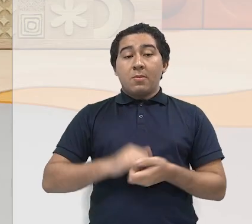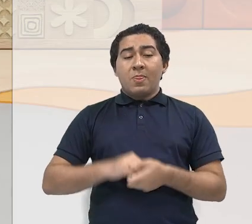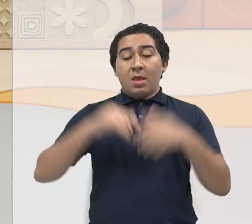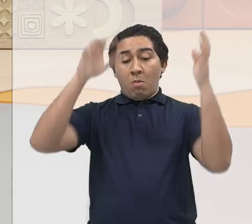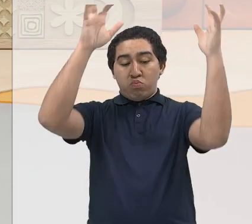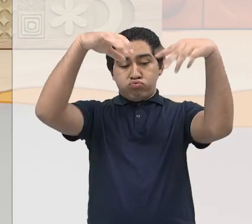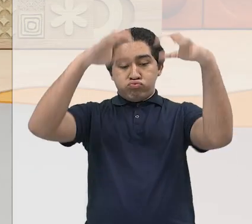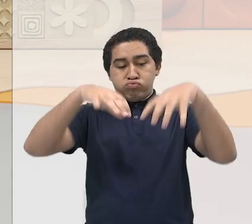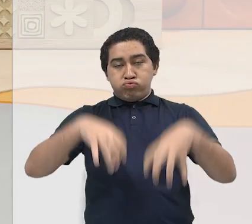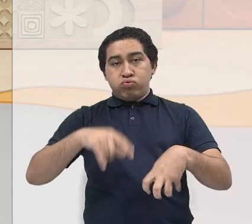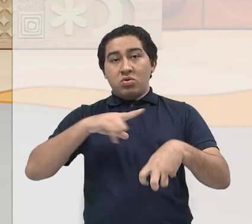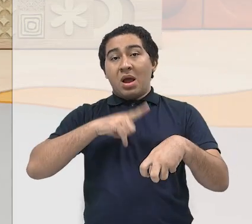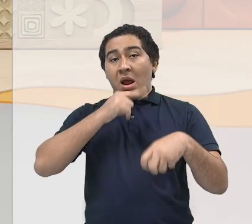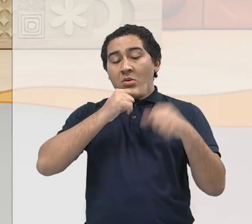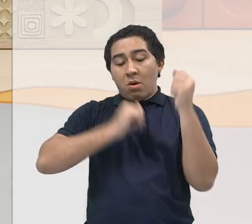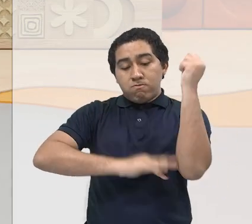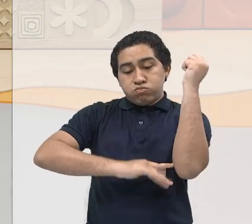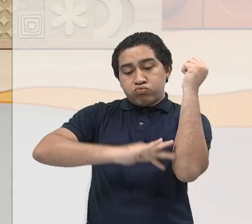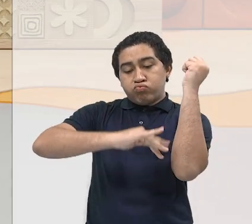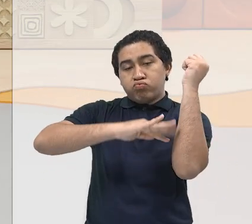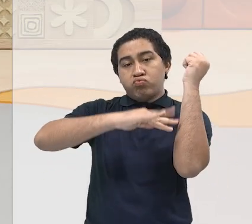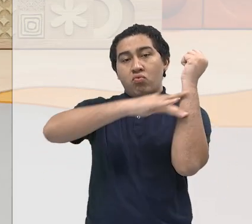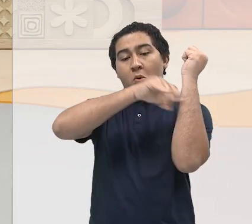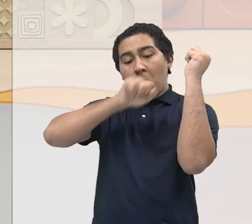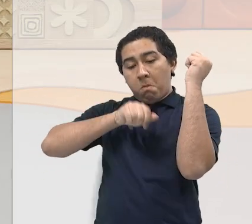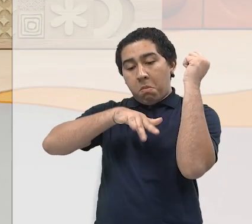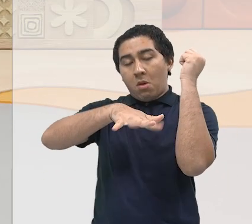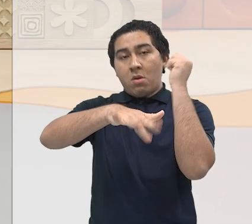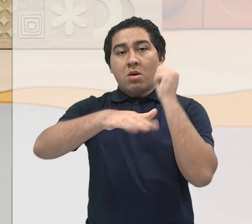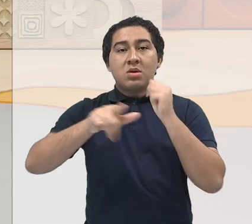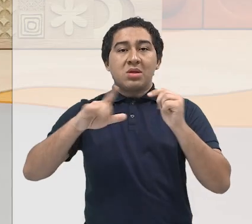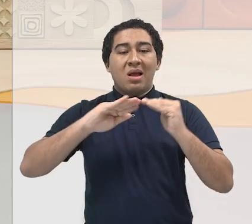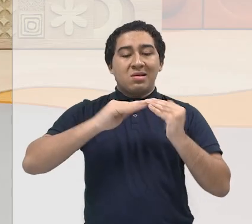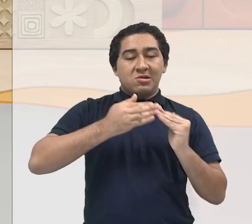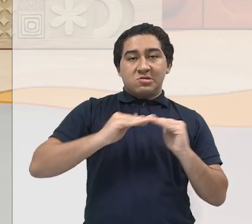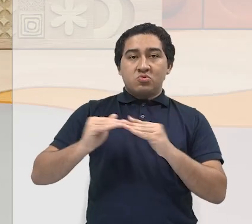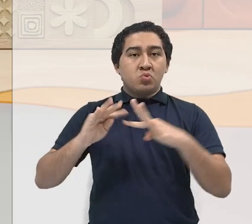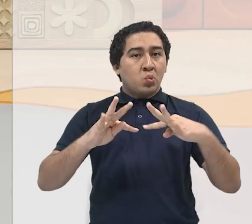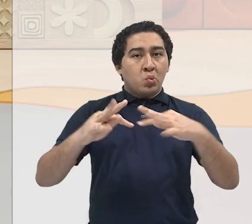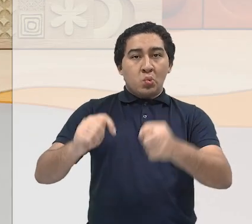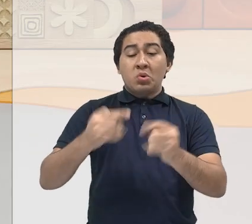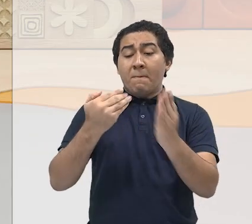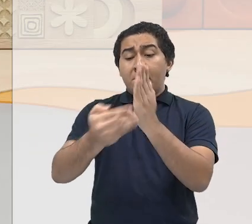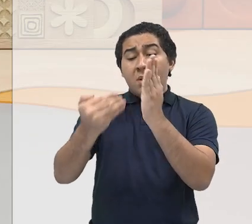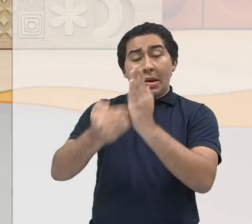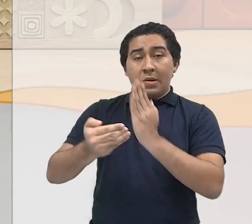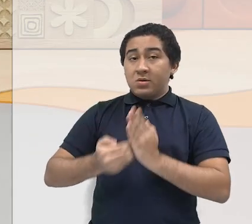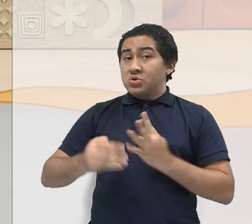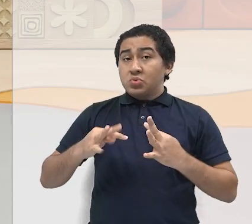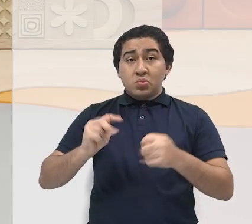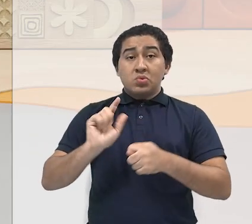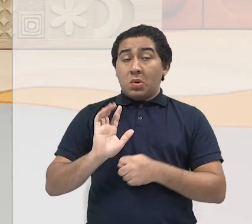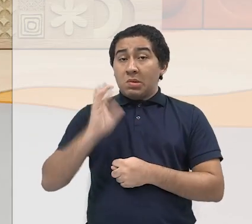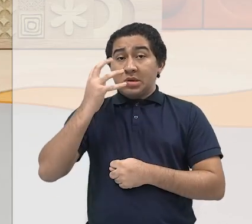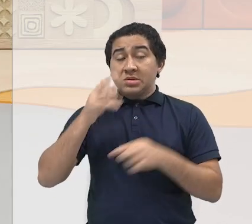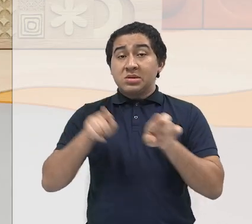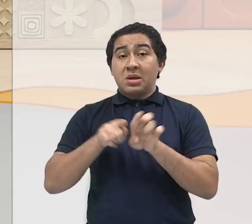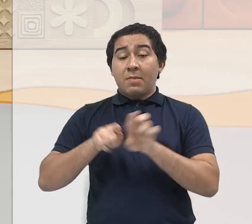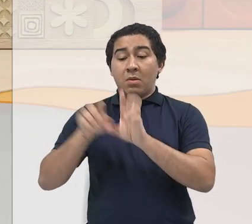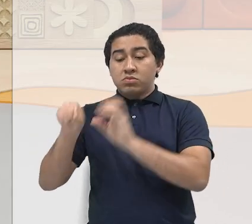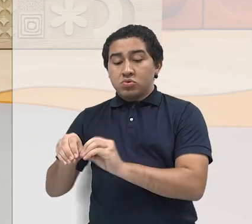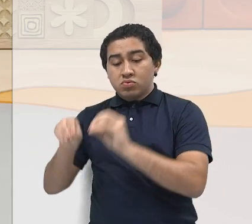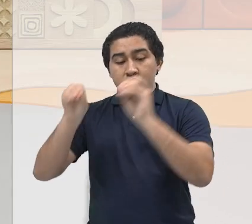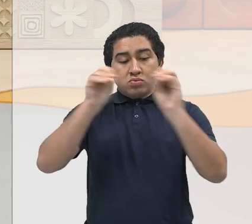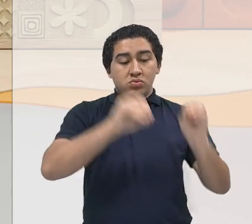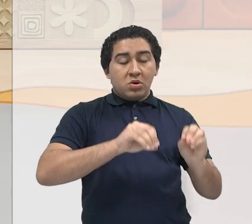e inundações causadas pelas enchentes, né? Então, as pessoas acabam perdendo tudo que tem nessas enchentes e migrando